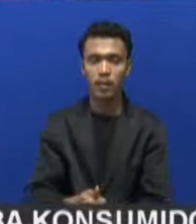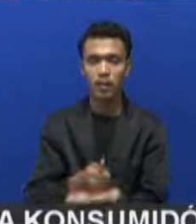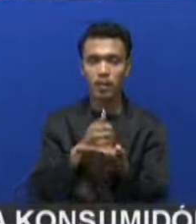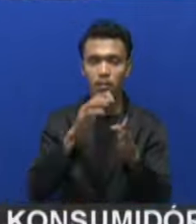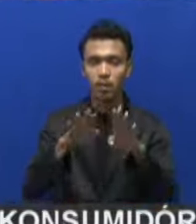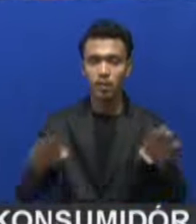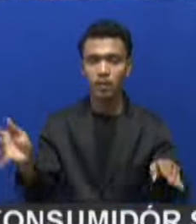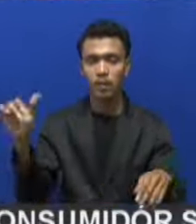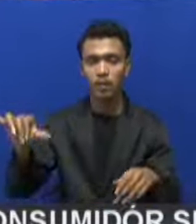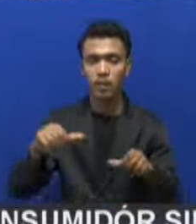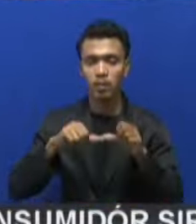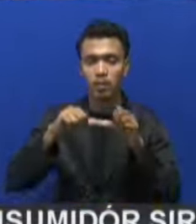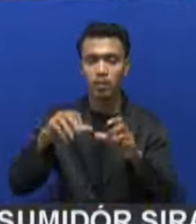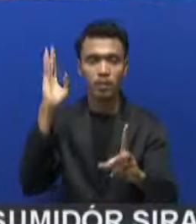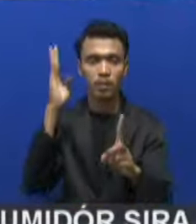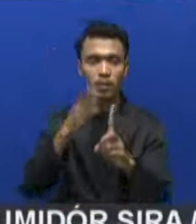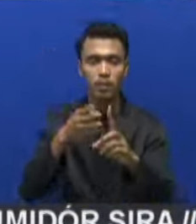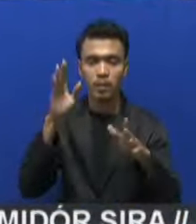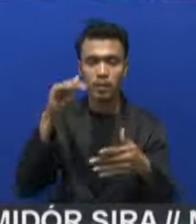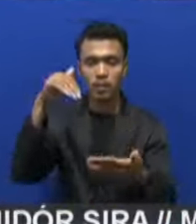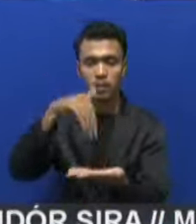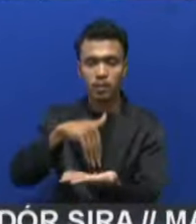atu kuintinua badina si studa iha